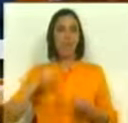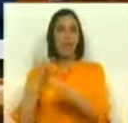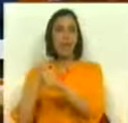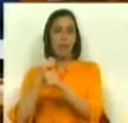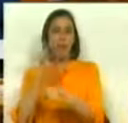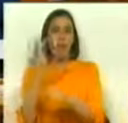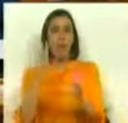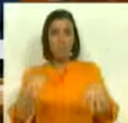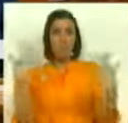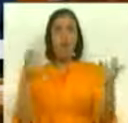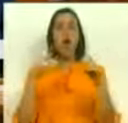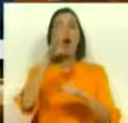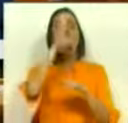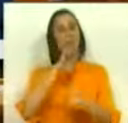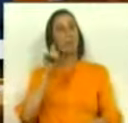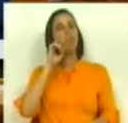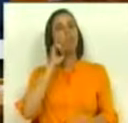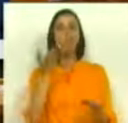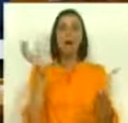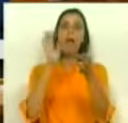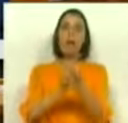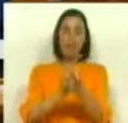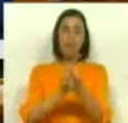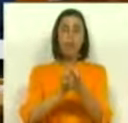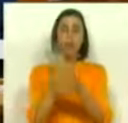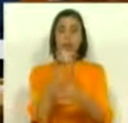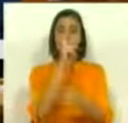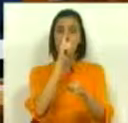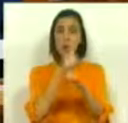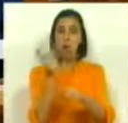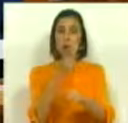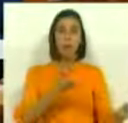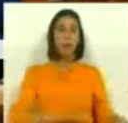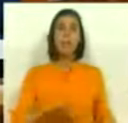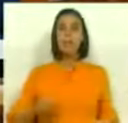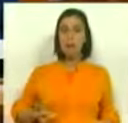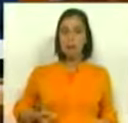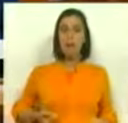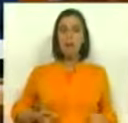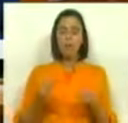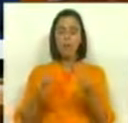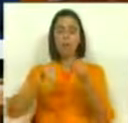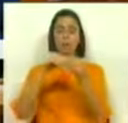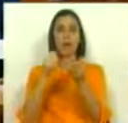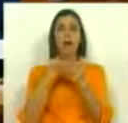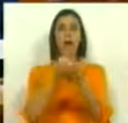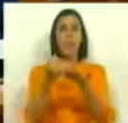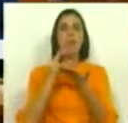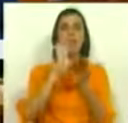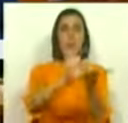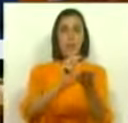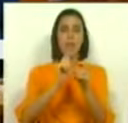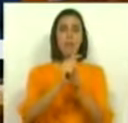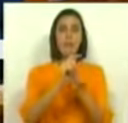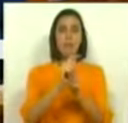de trabalho. O Governo assegurou aos casais em que ambos os cônjuges estão desempregados a majoração do apoio